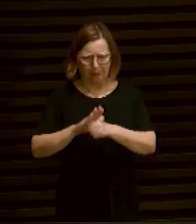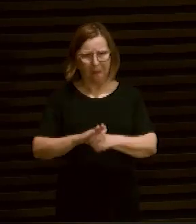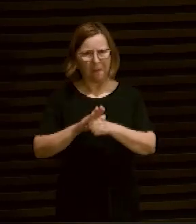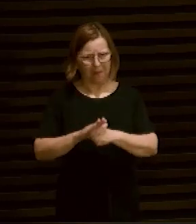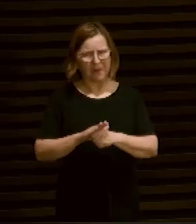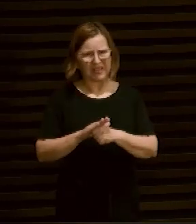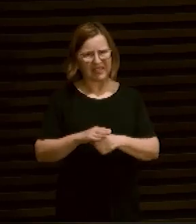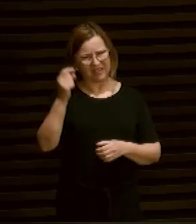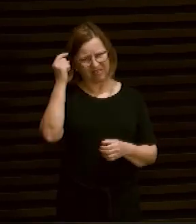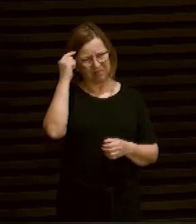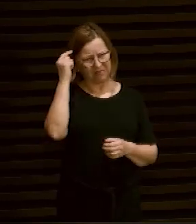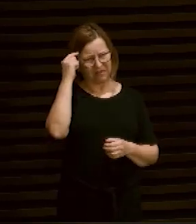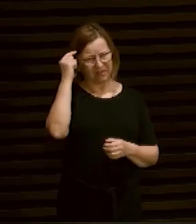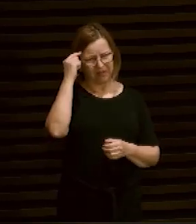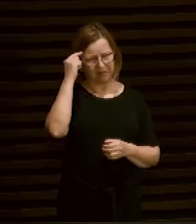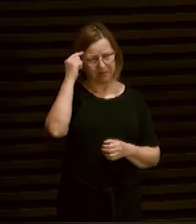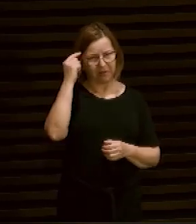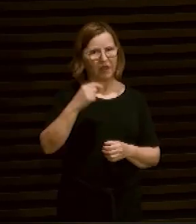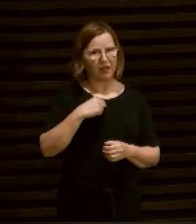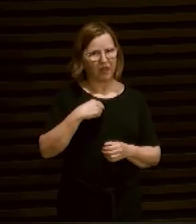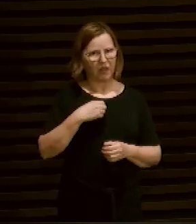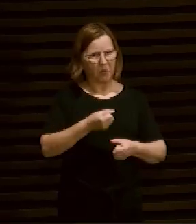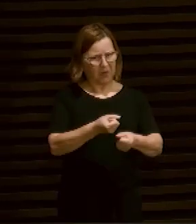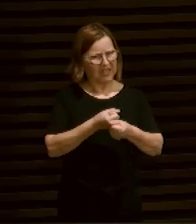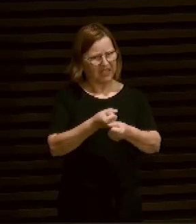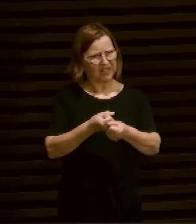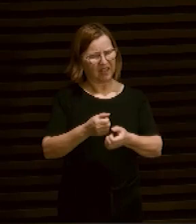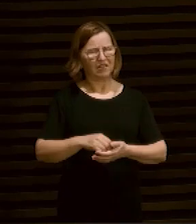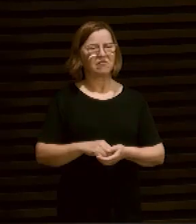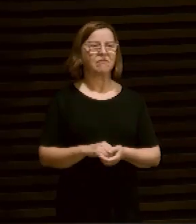de pensamentos, e eu sou tentado.